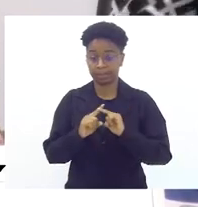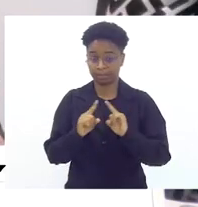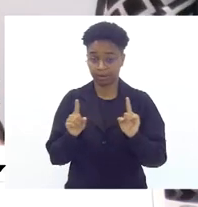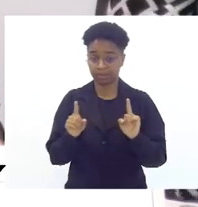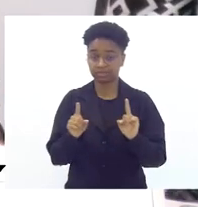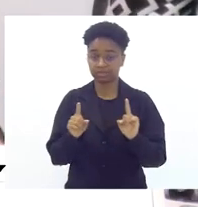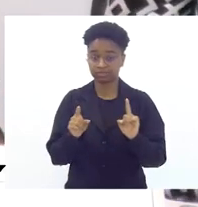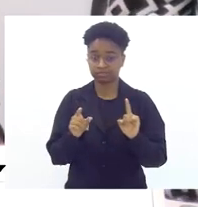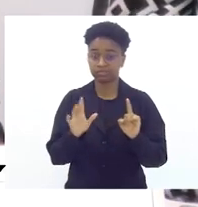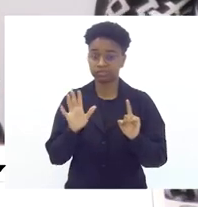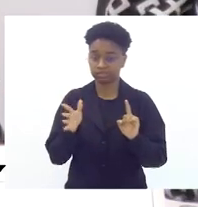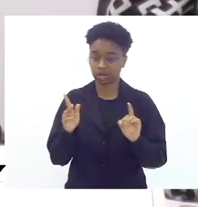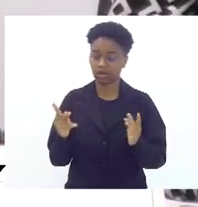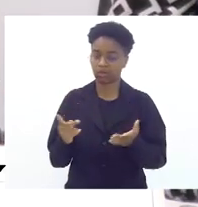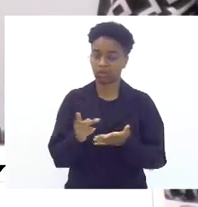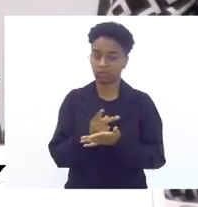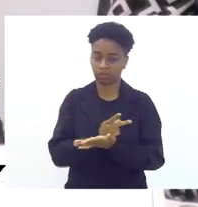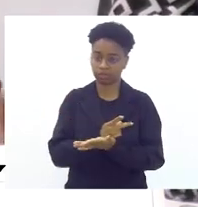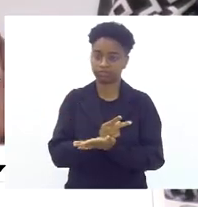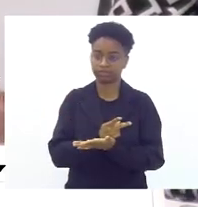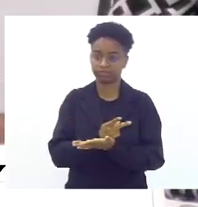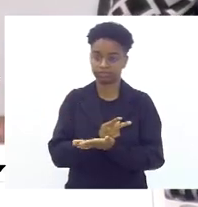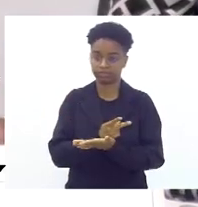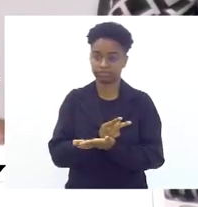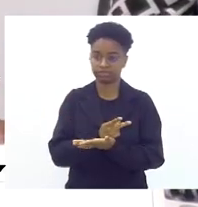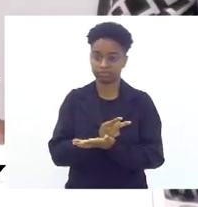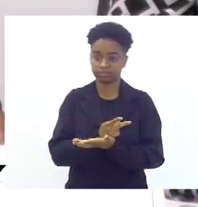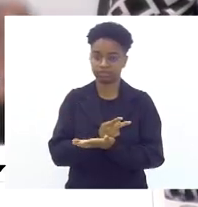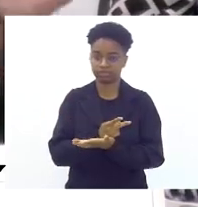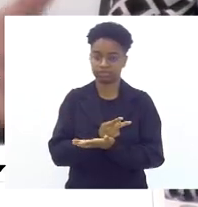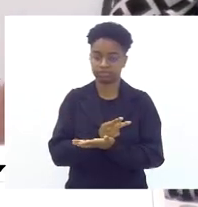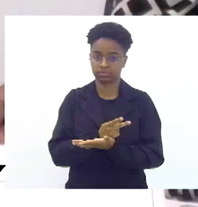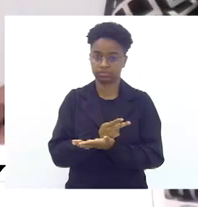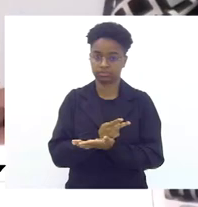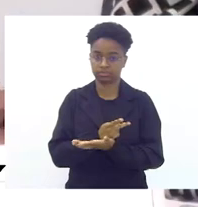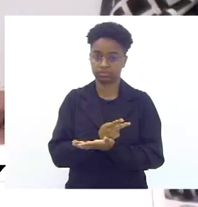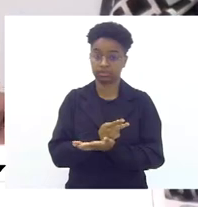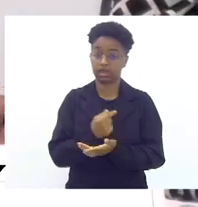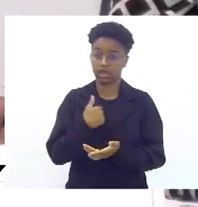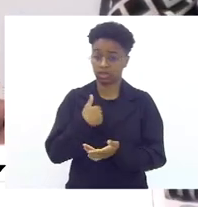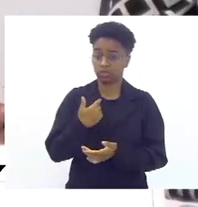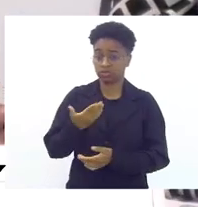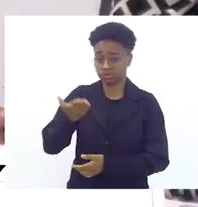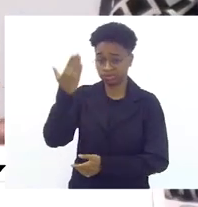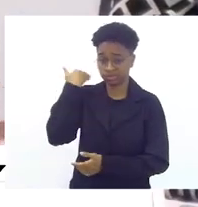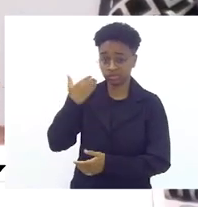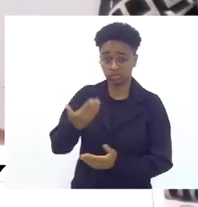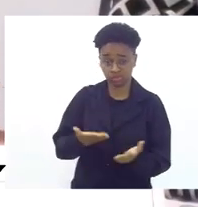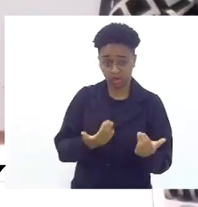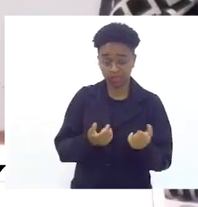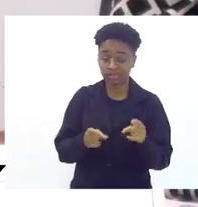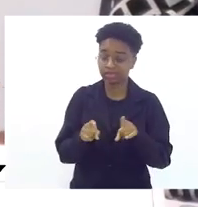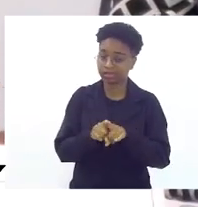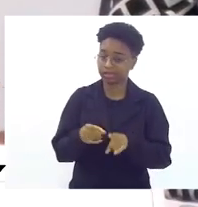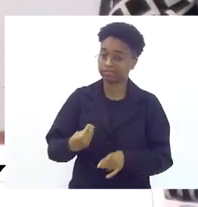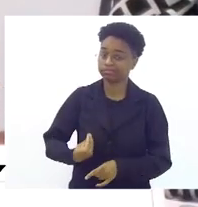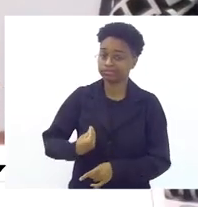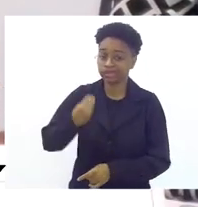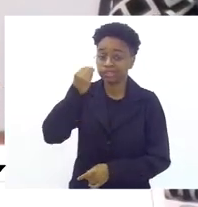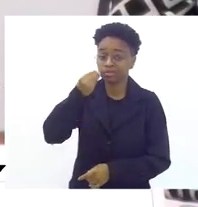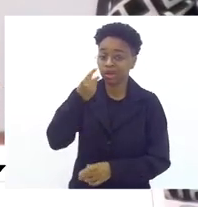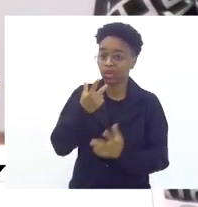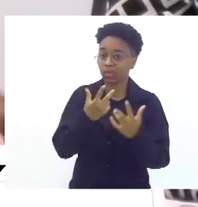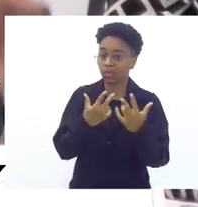já passou por isso eu novo também já passei por isso qualquer